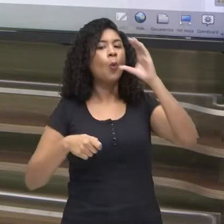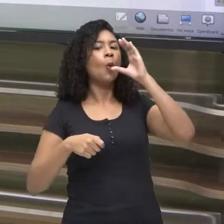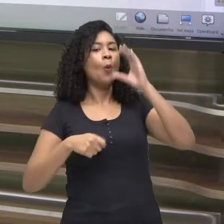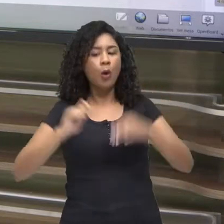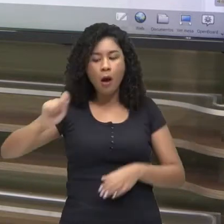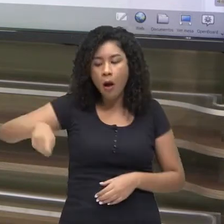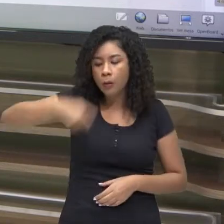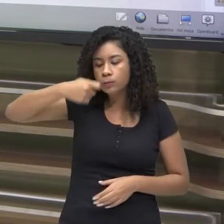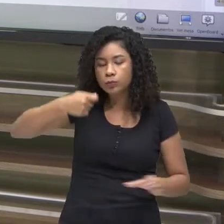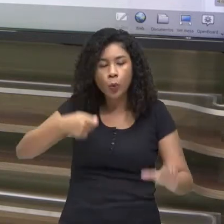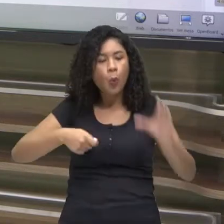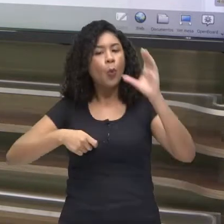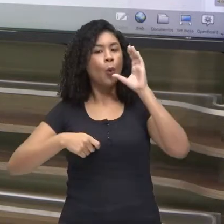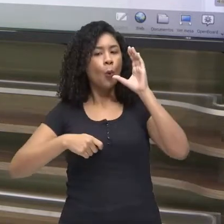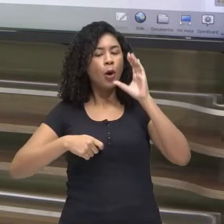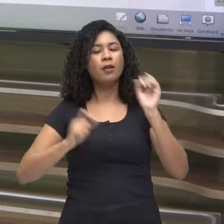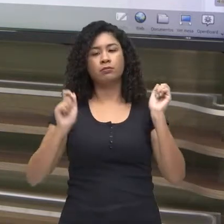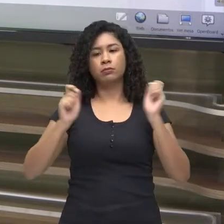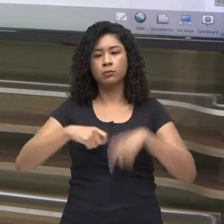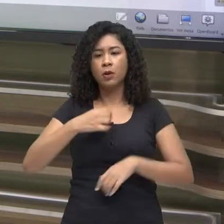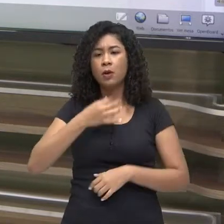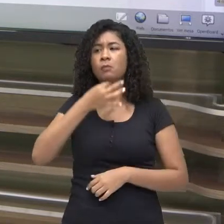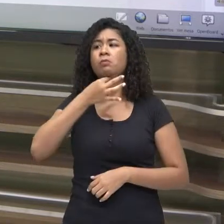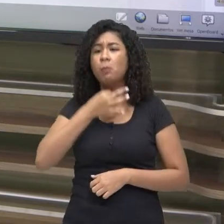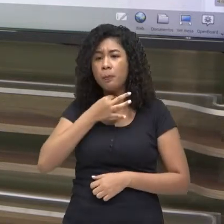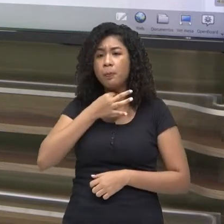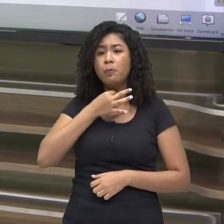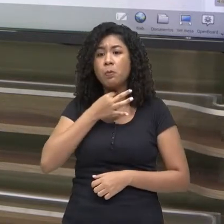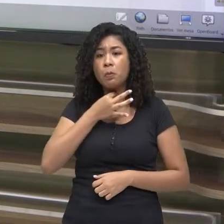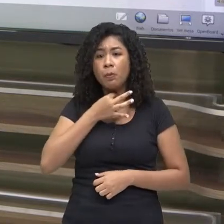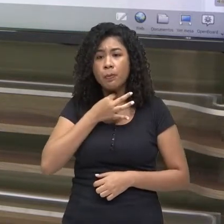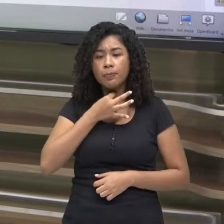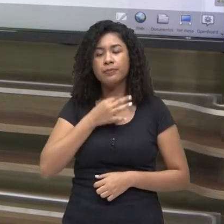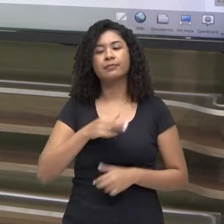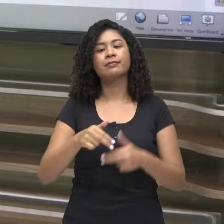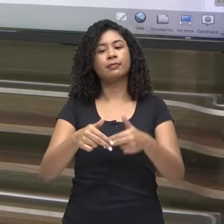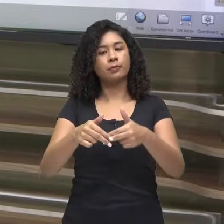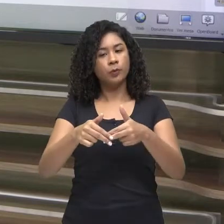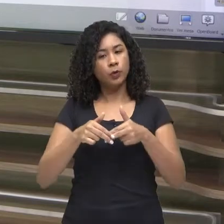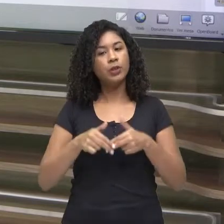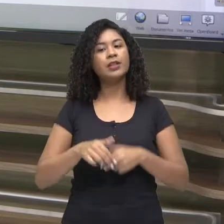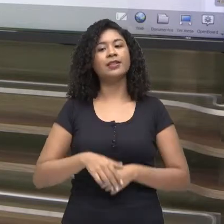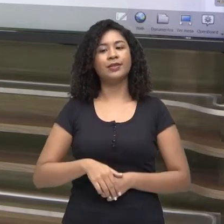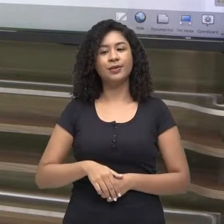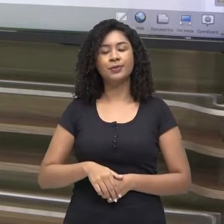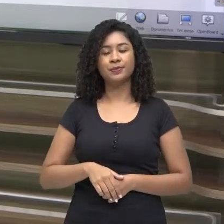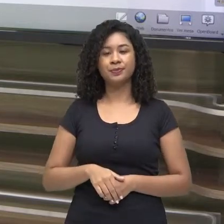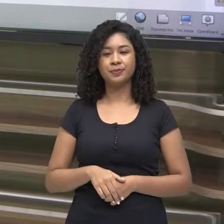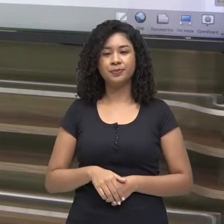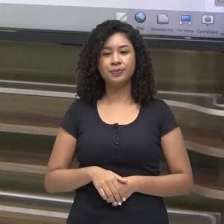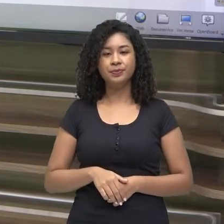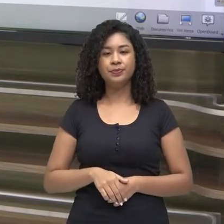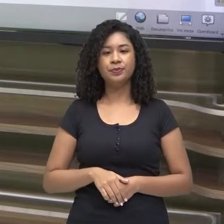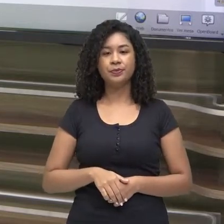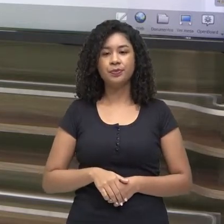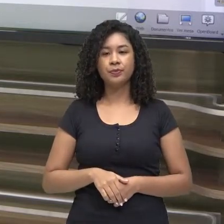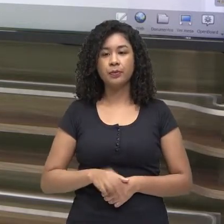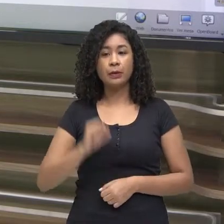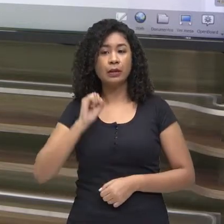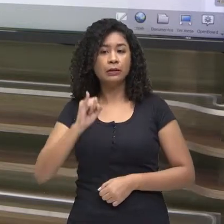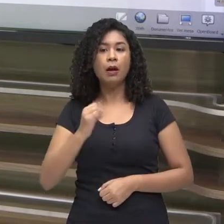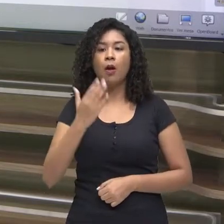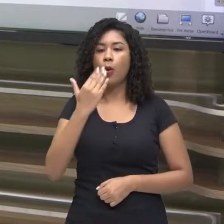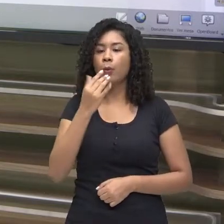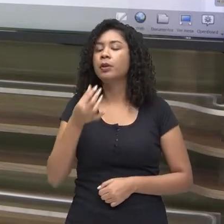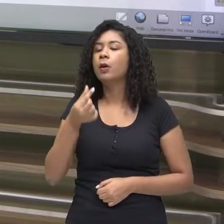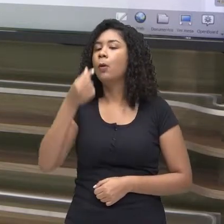gente pode ter esses engasgos, E esses engasgos nada mais é do que, ao invés da comida ter seguido para o